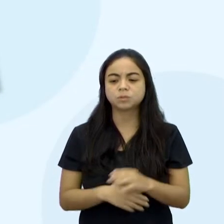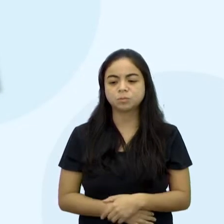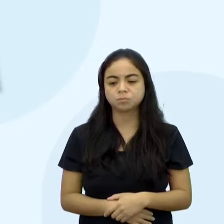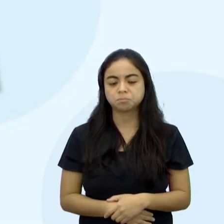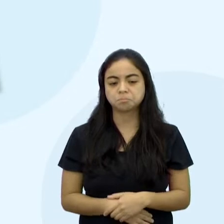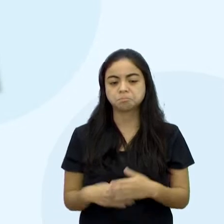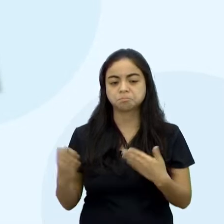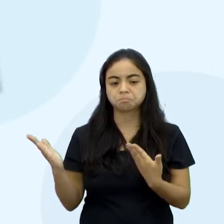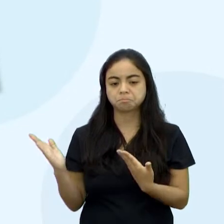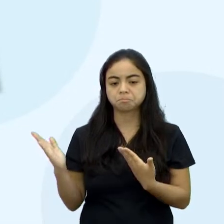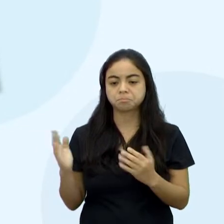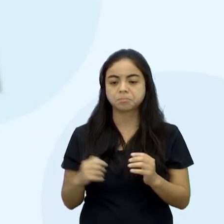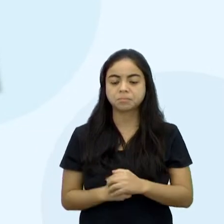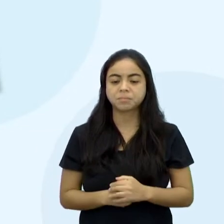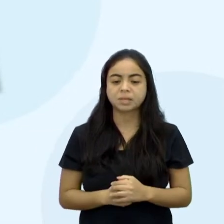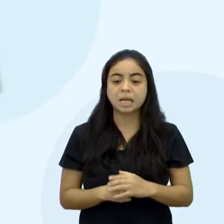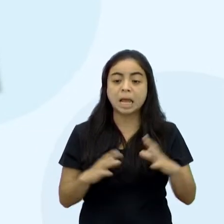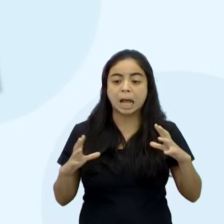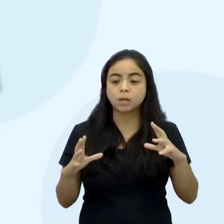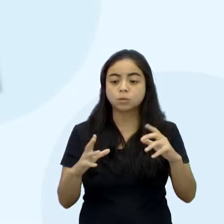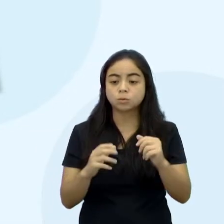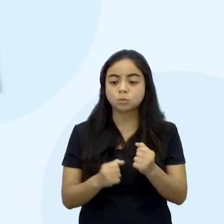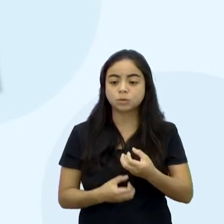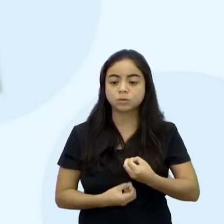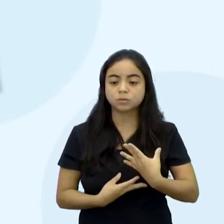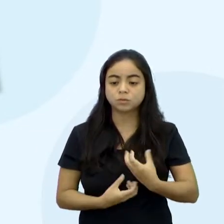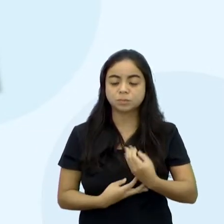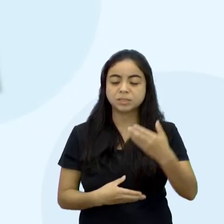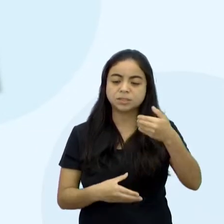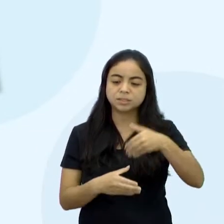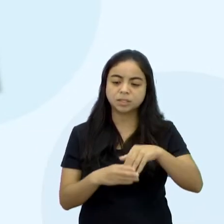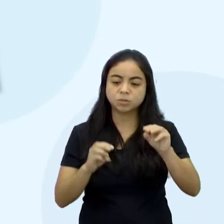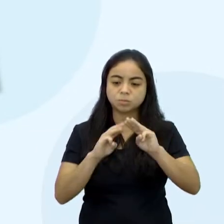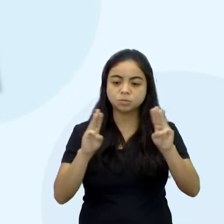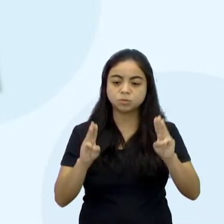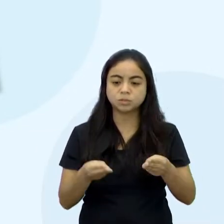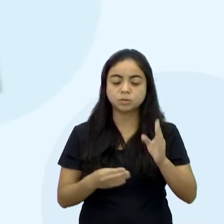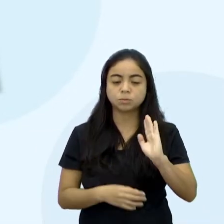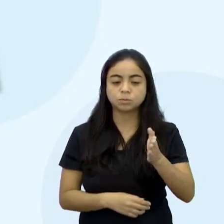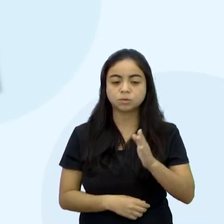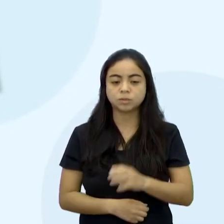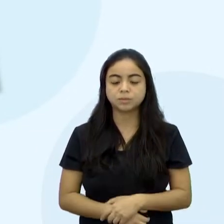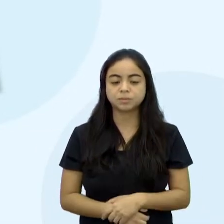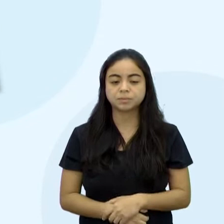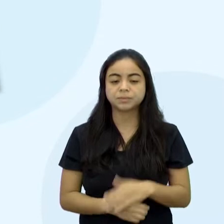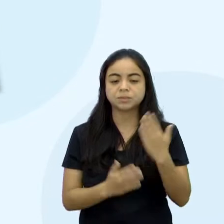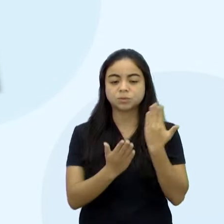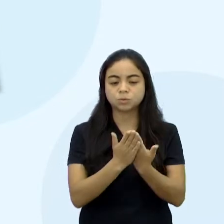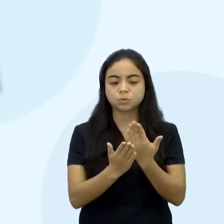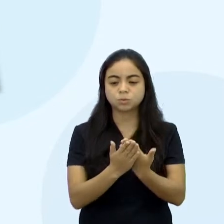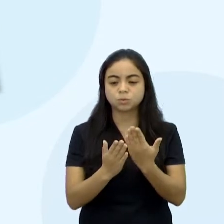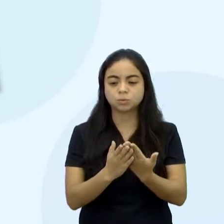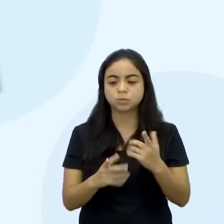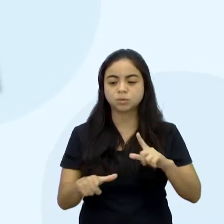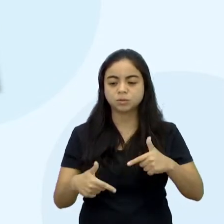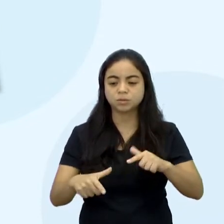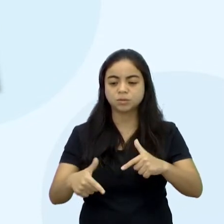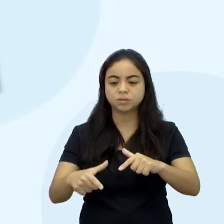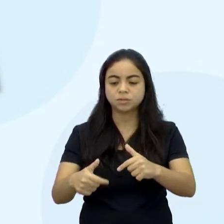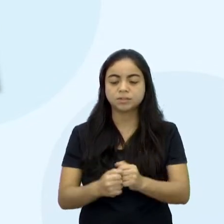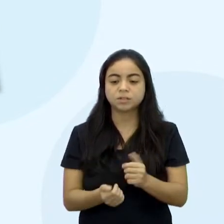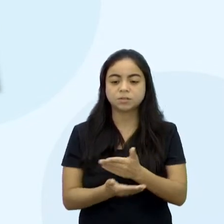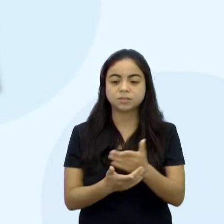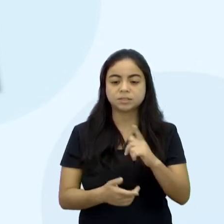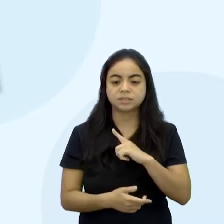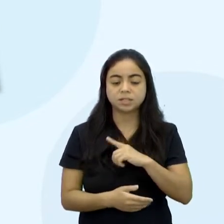todas dentro do próprio museu, tá? O Proust tirou algumas informações direto desse estudo do MEI, dessa proposta, para que vocês